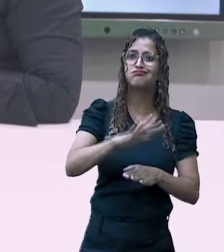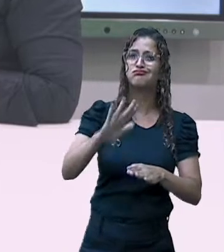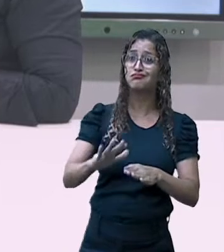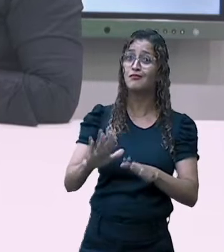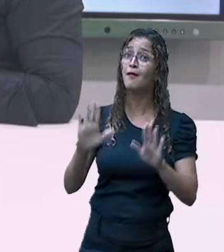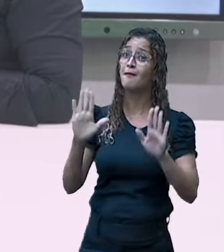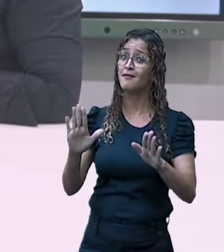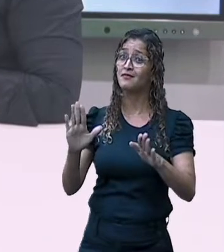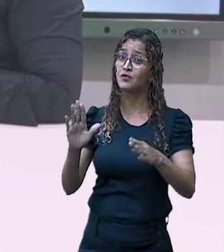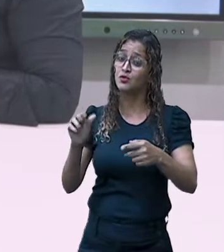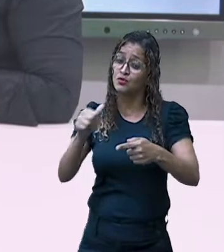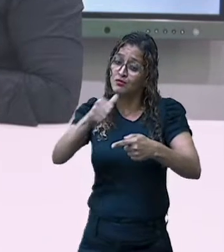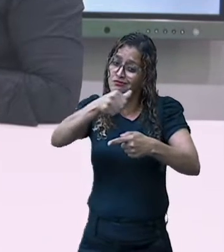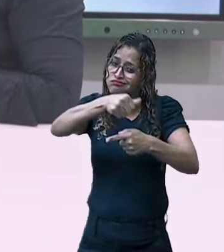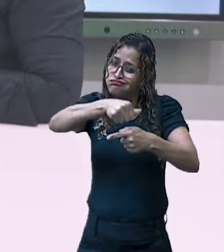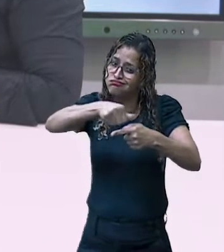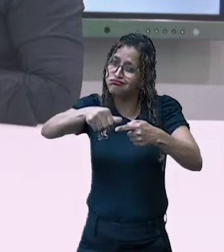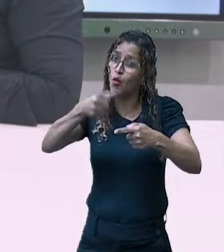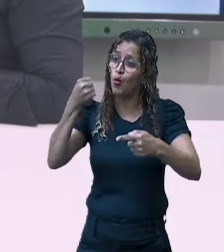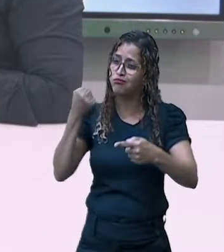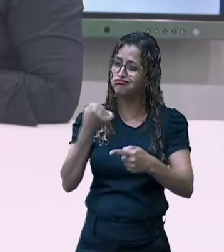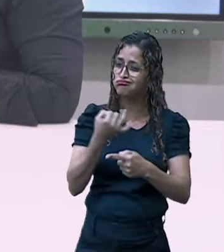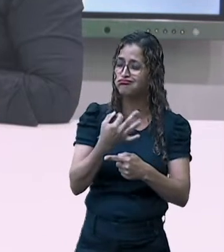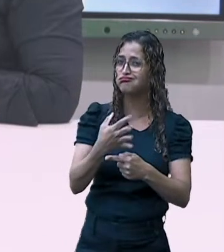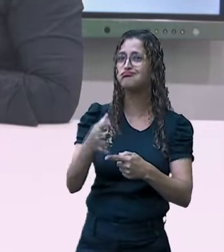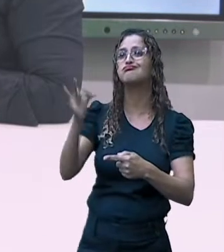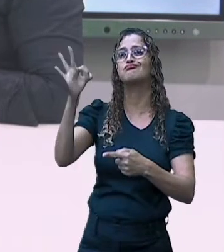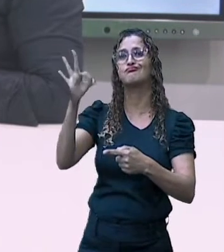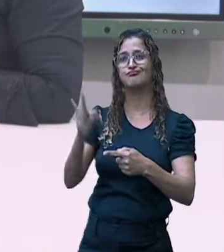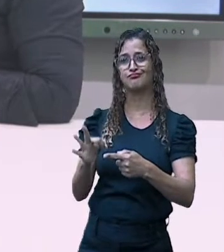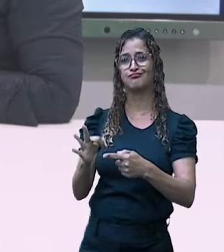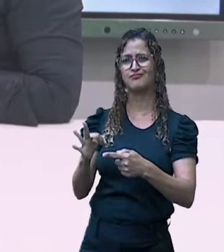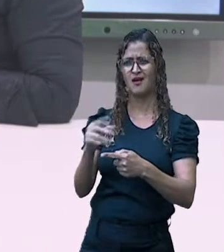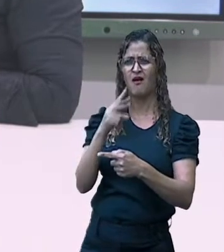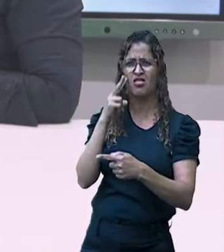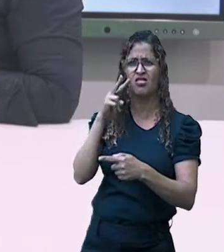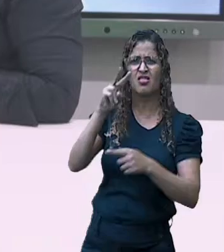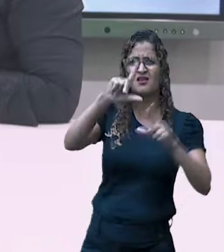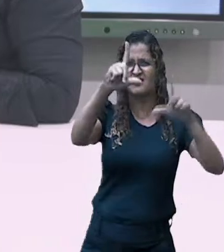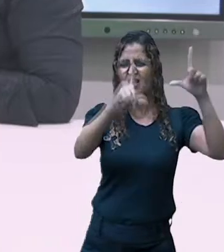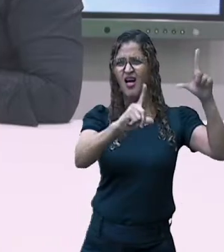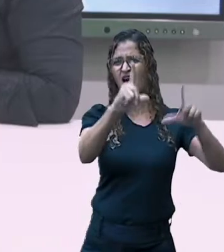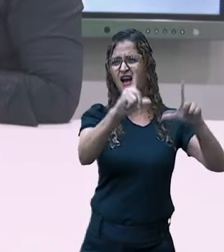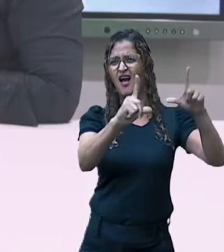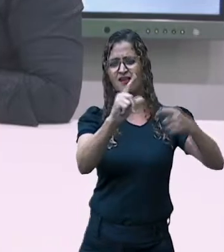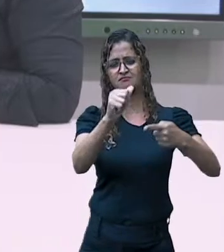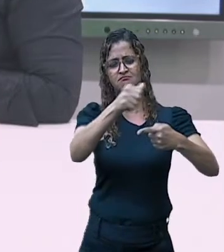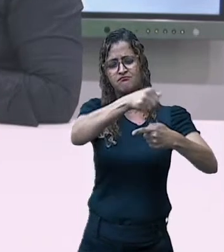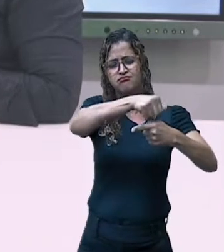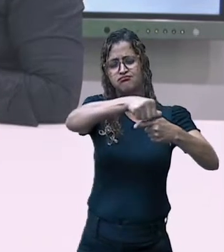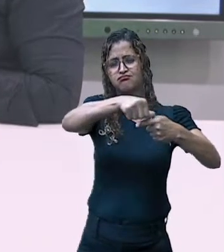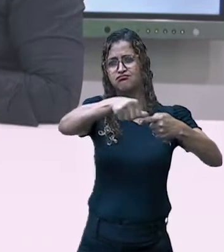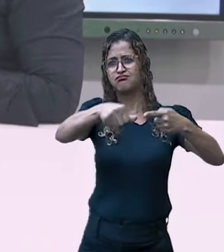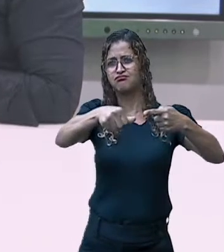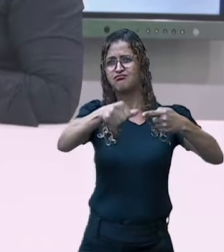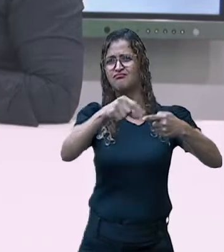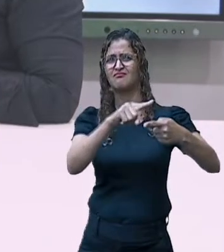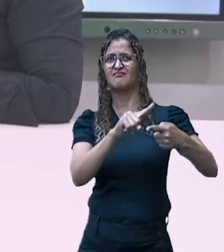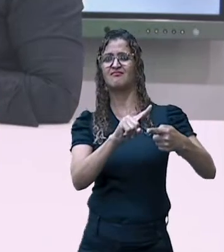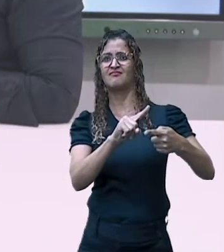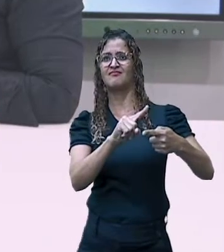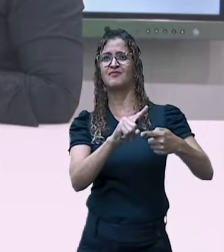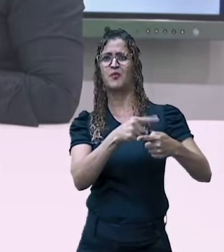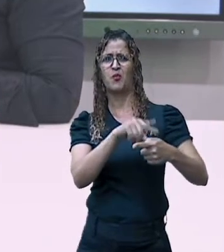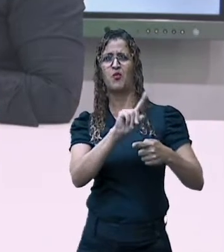gente coloca na escova. Porque muitas vezes, principalmente nos comerciais, né, de pasta dental, a gente tem ali